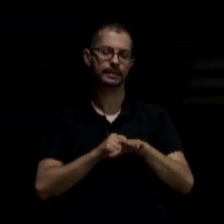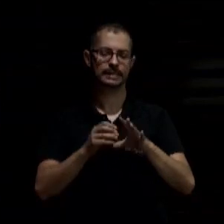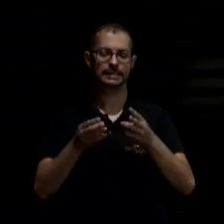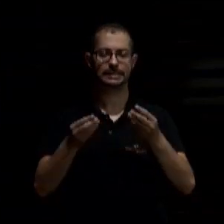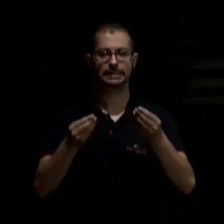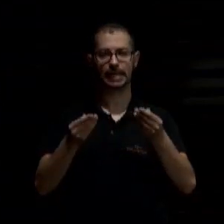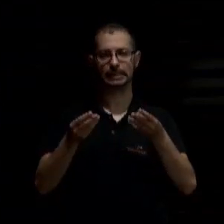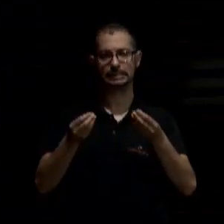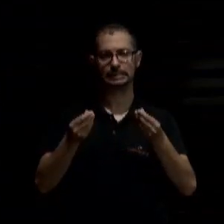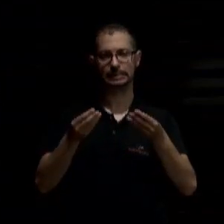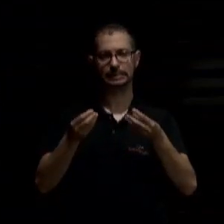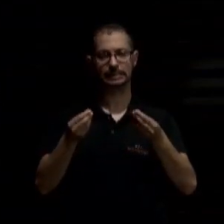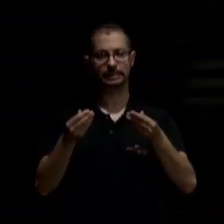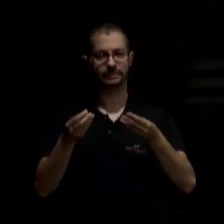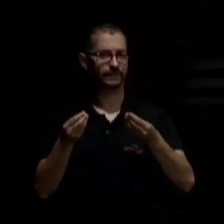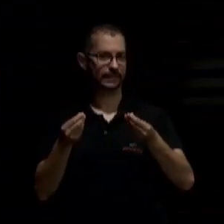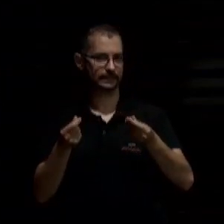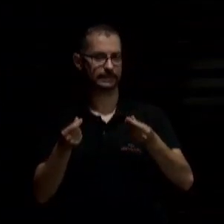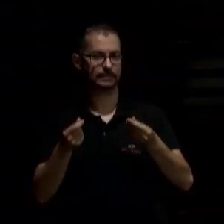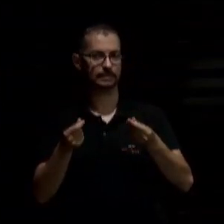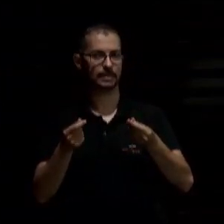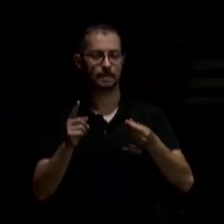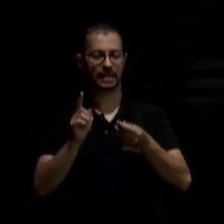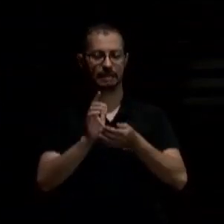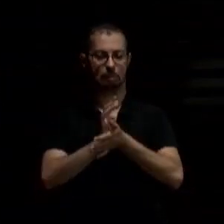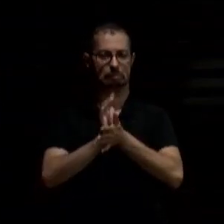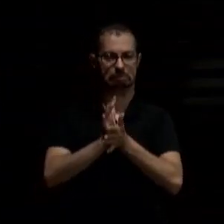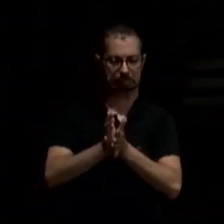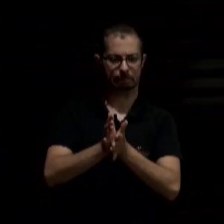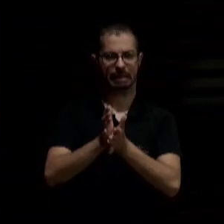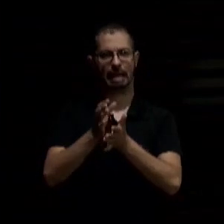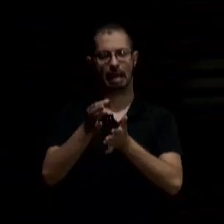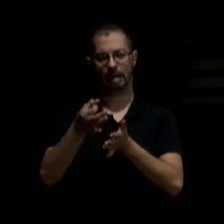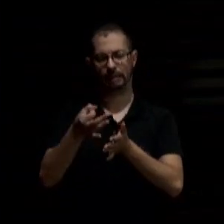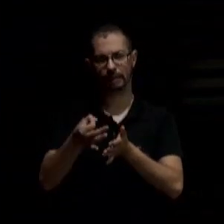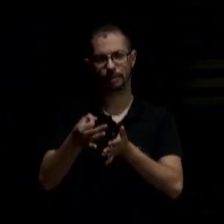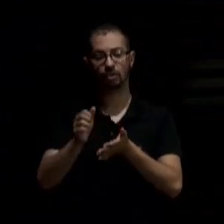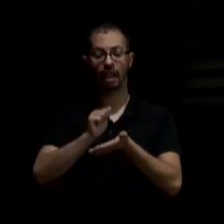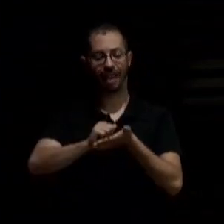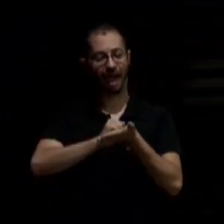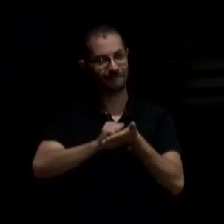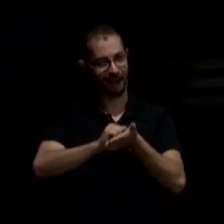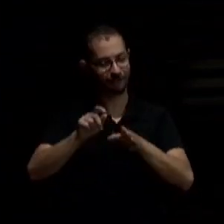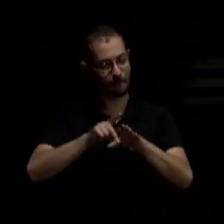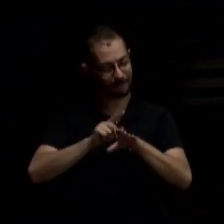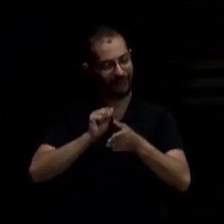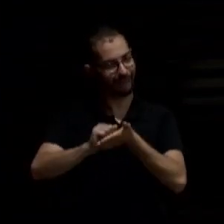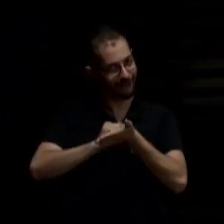sensíveis para não esmagar a semente, para não amargar o vinho, lavava bem o pé